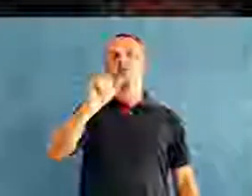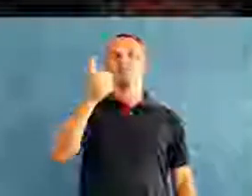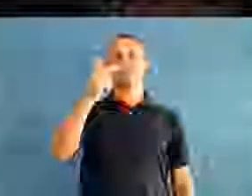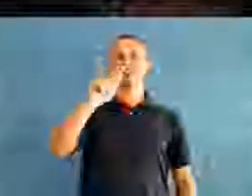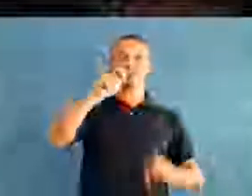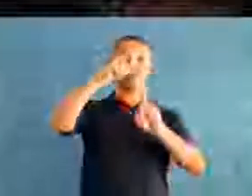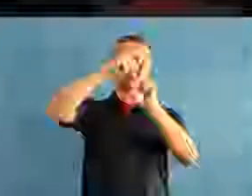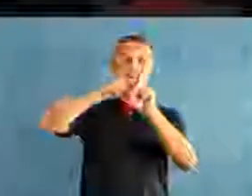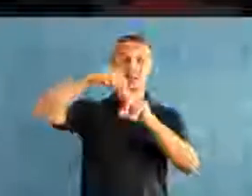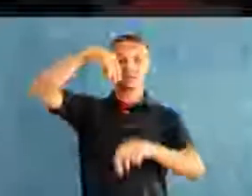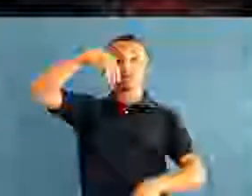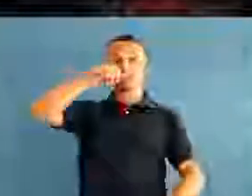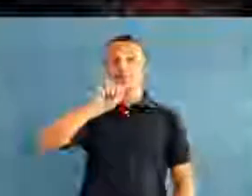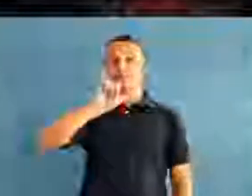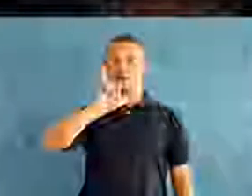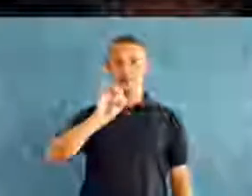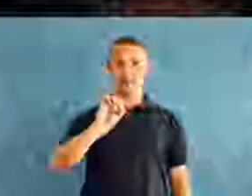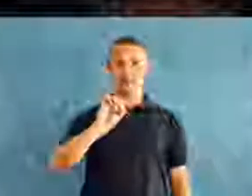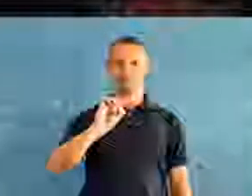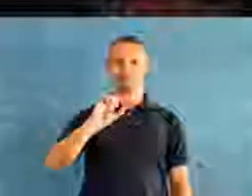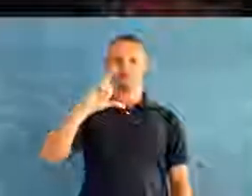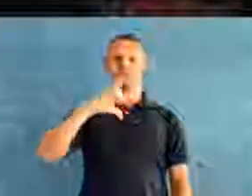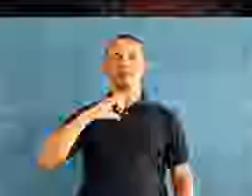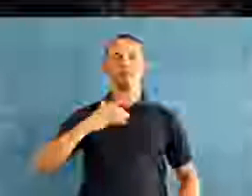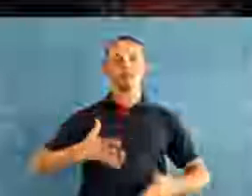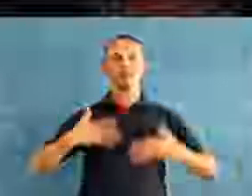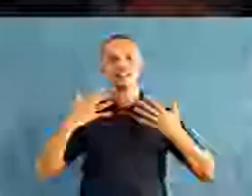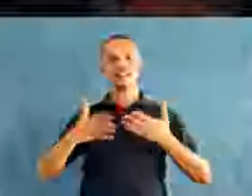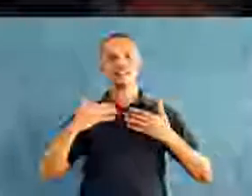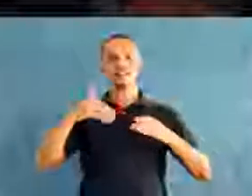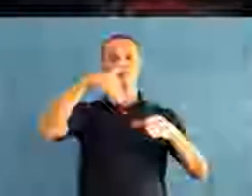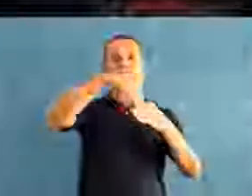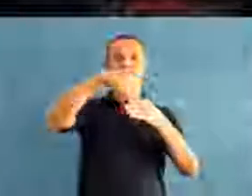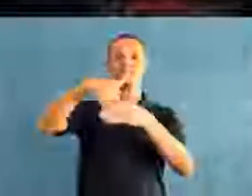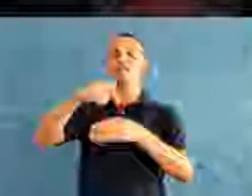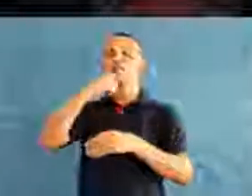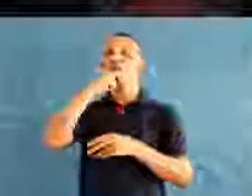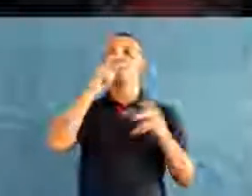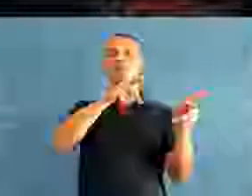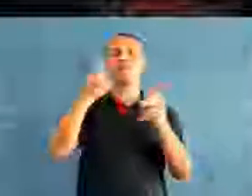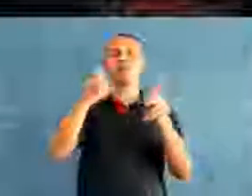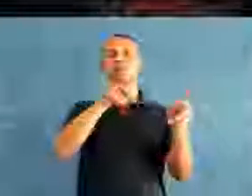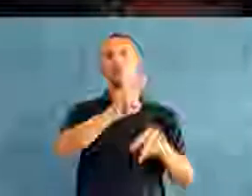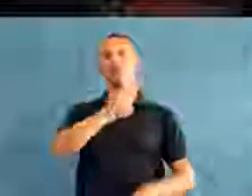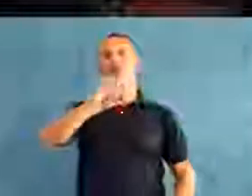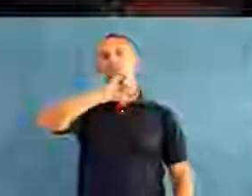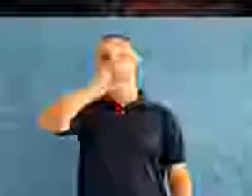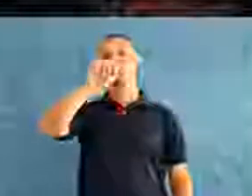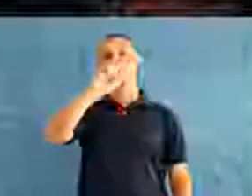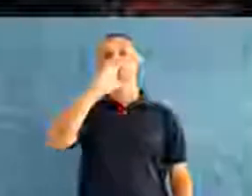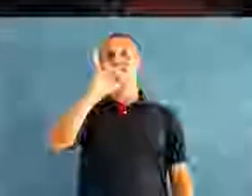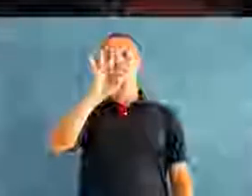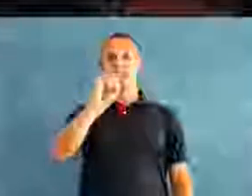maio, não é? Compartilhar com os amigos a alegria da eleição do professor Jacinto Lins Brandão para a cadeira de número 25